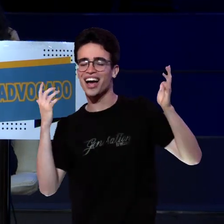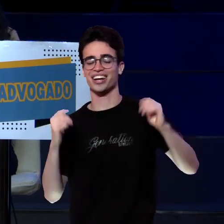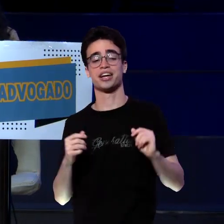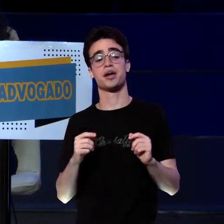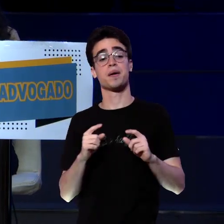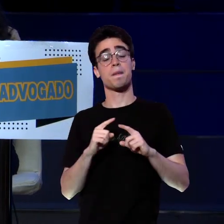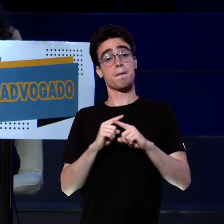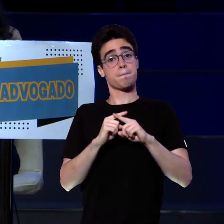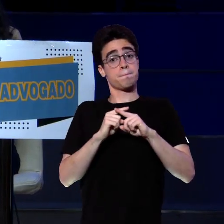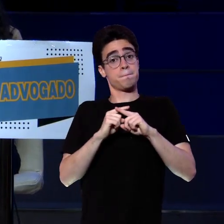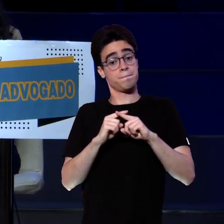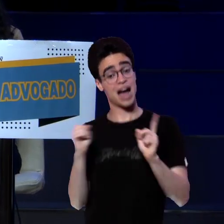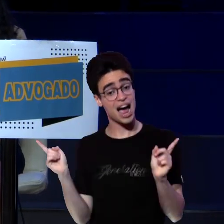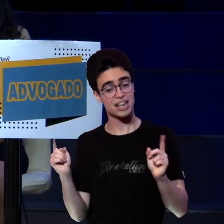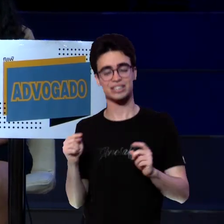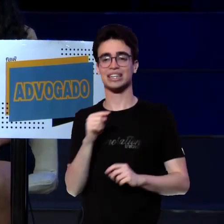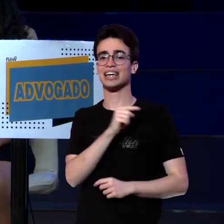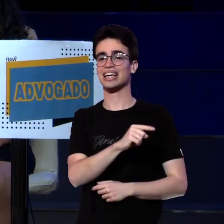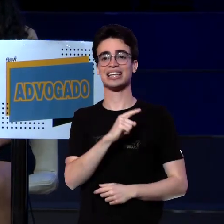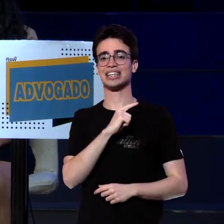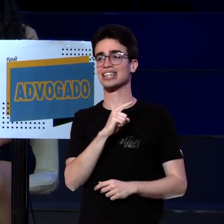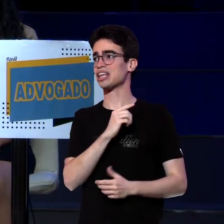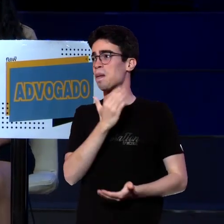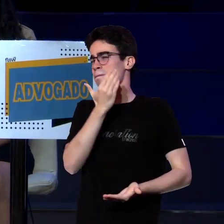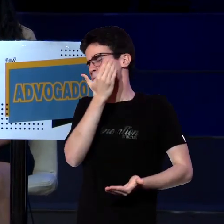mas ele perdeu tudo.